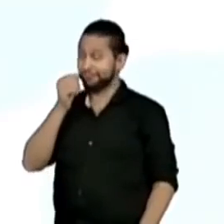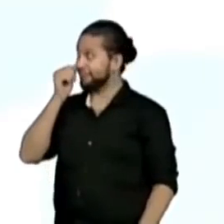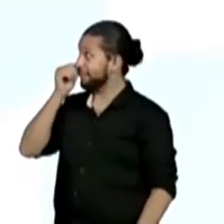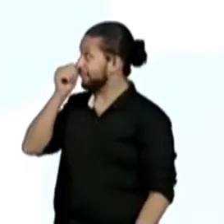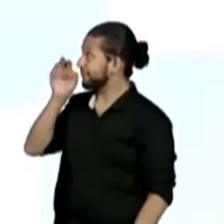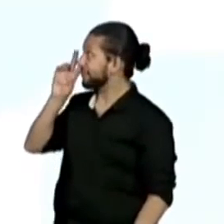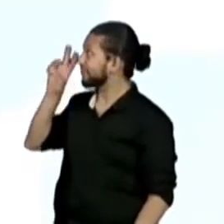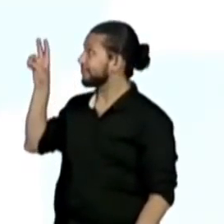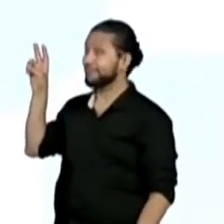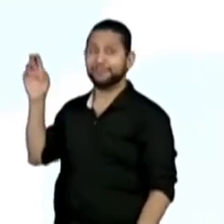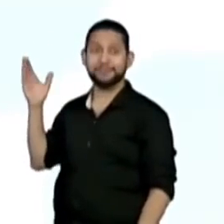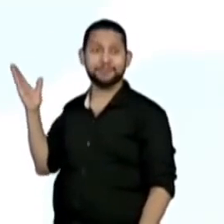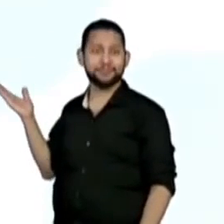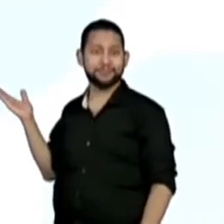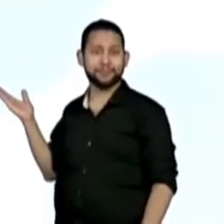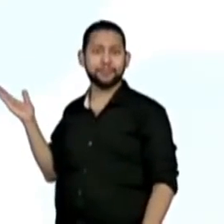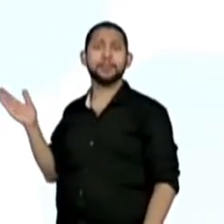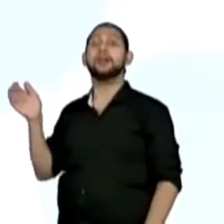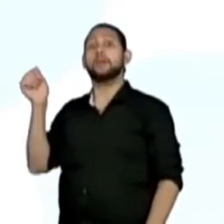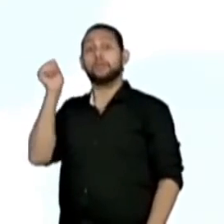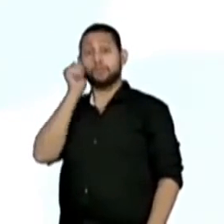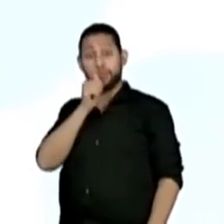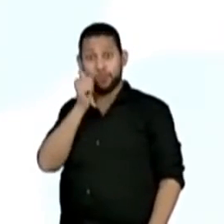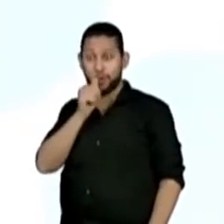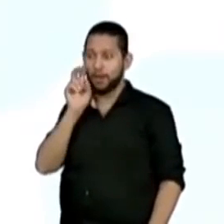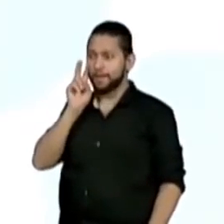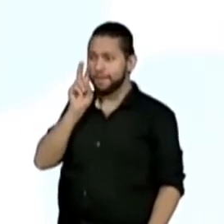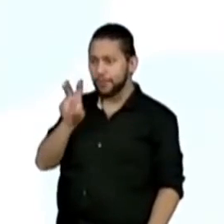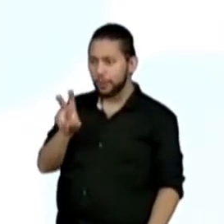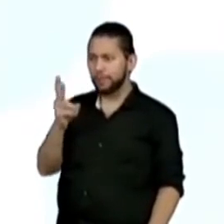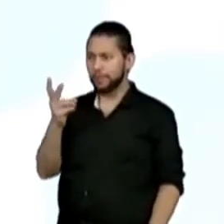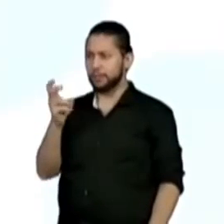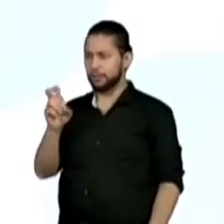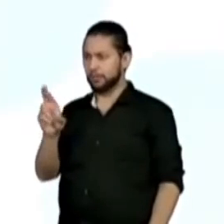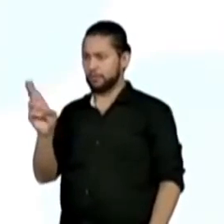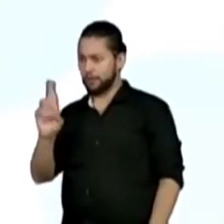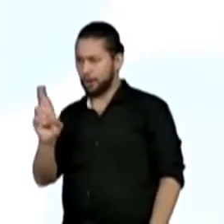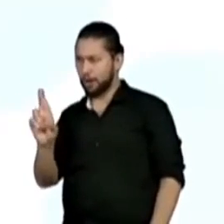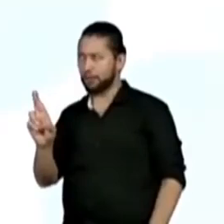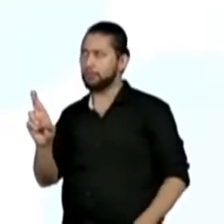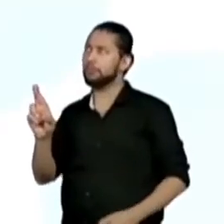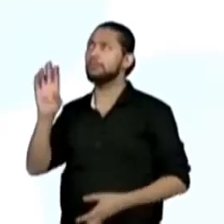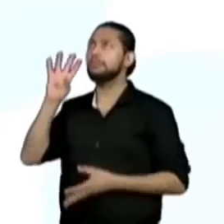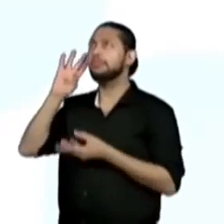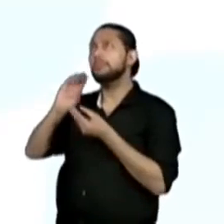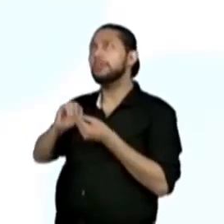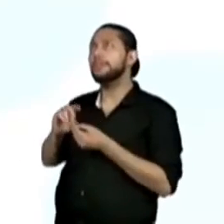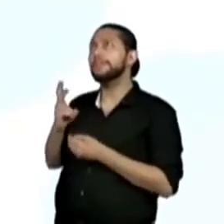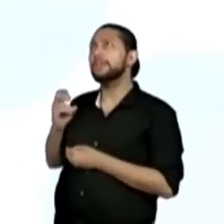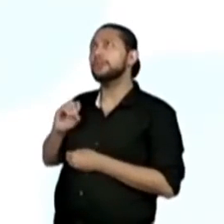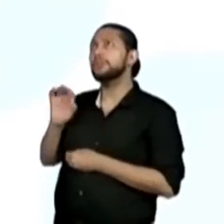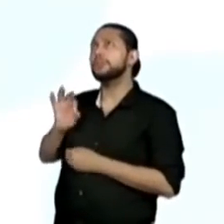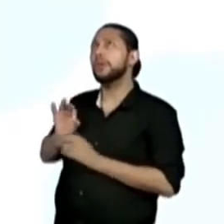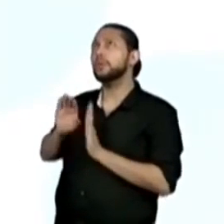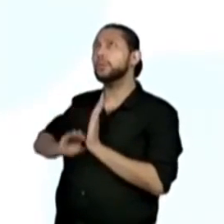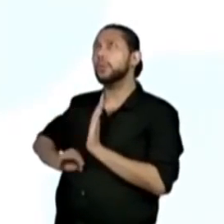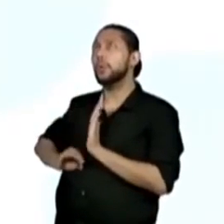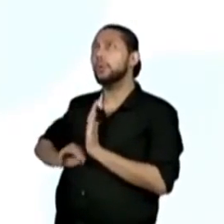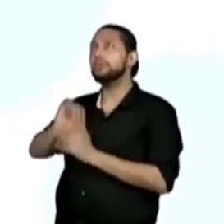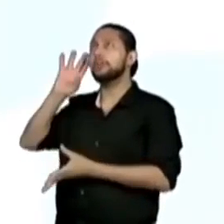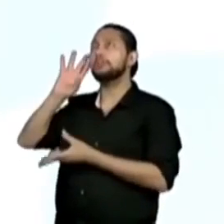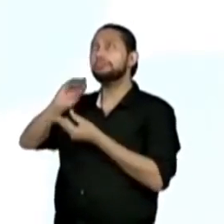do par de chinelos que a Fabiana está observando aí na loja é de